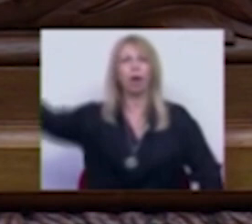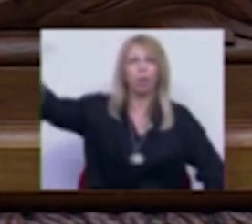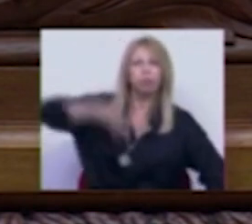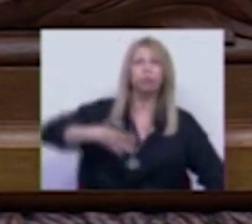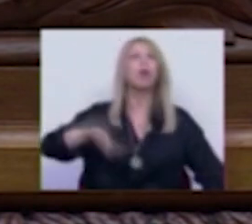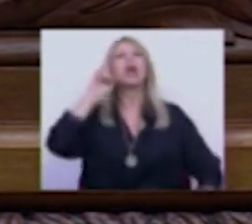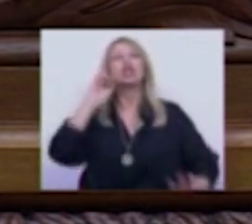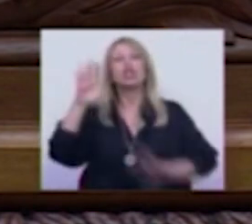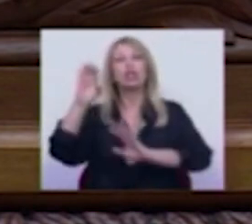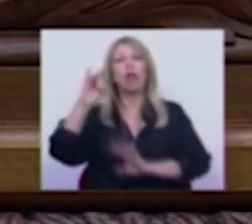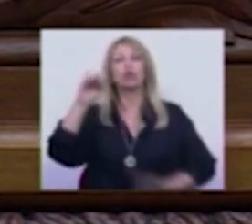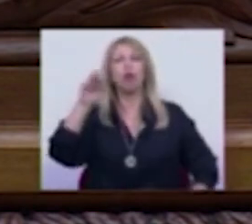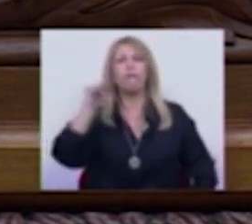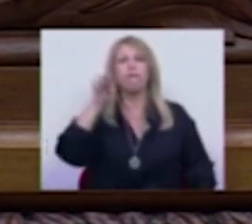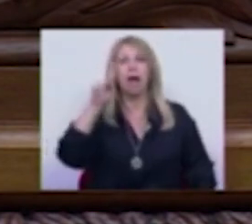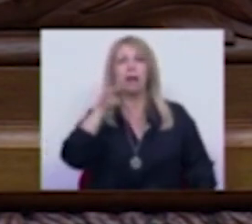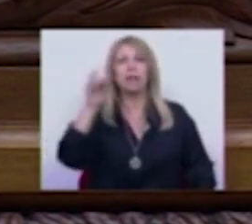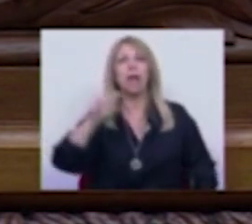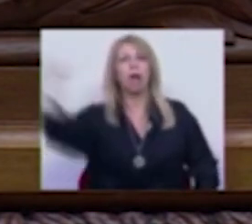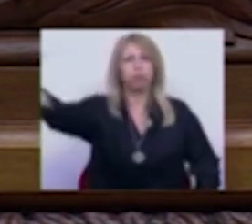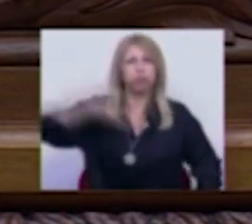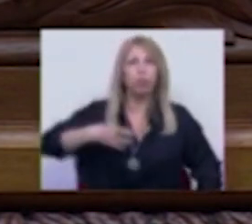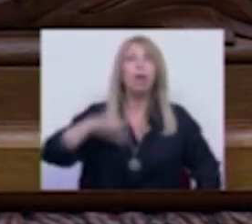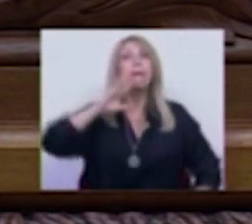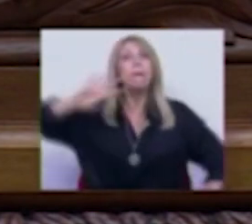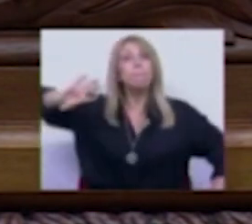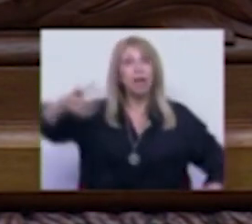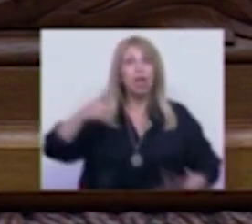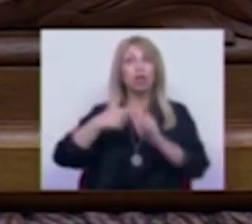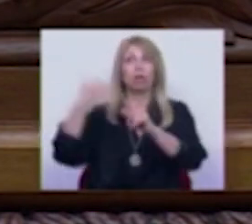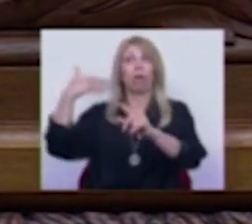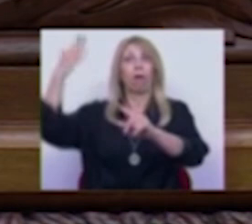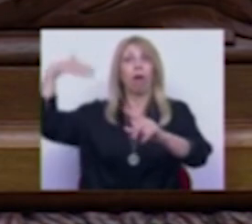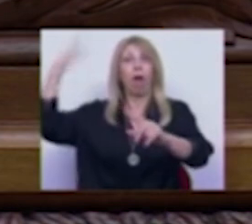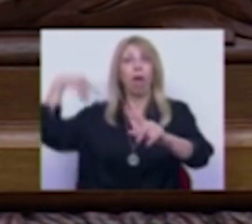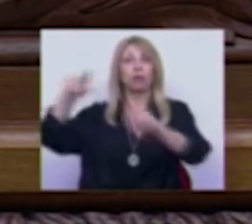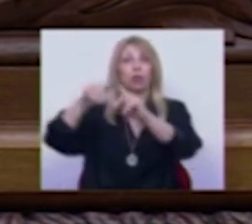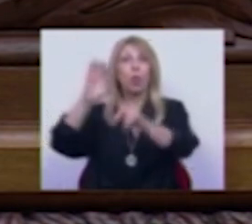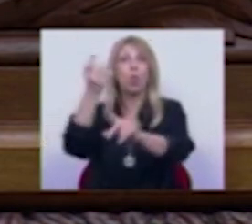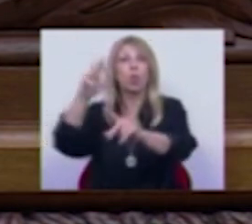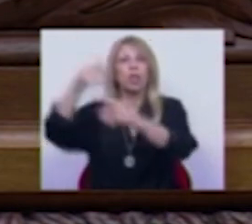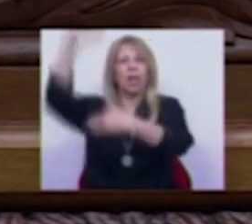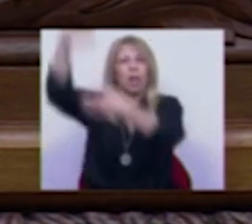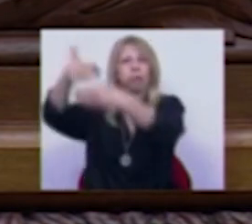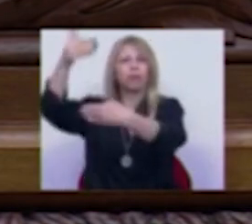pela Checoslováquia, se deixa ultrapassar por países que ainda há poucos anos estavam na outra cortina de ferro. Eu não aceito viver num